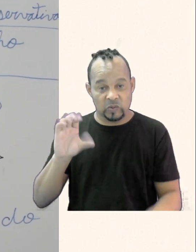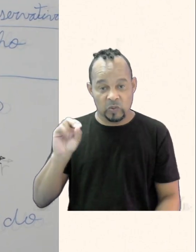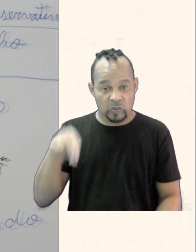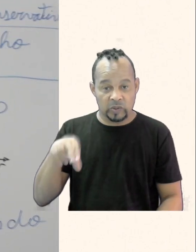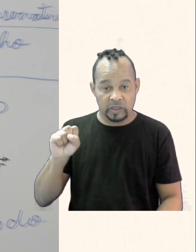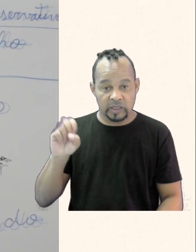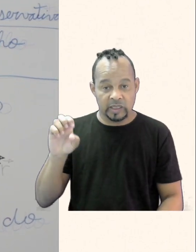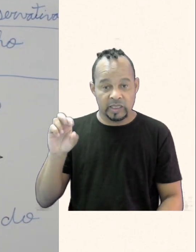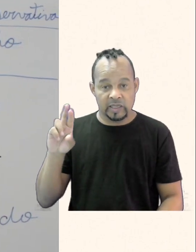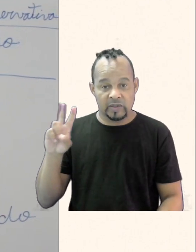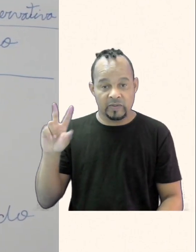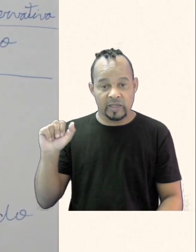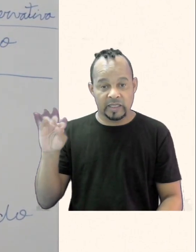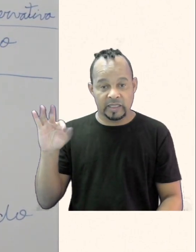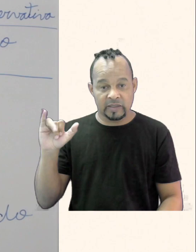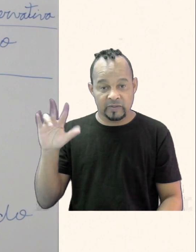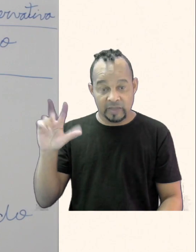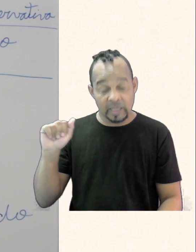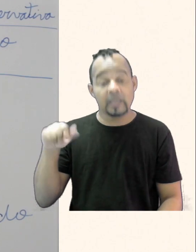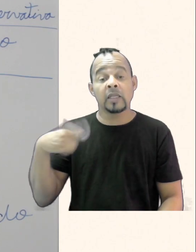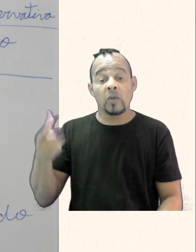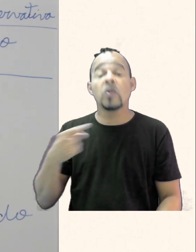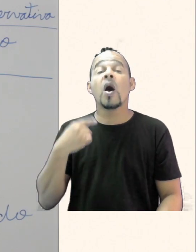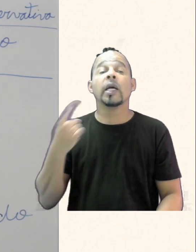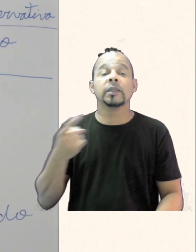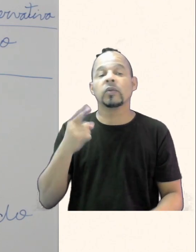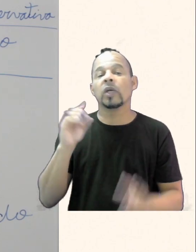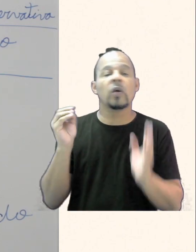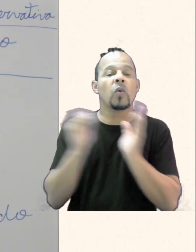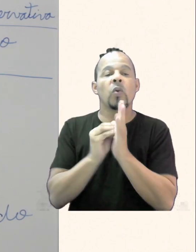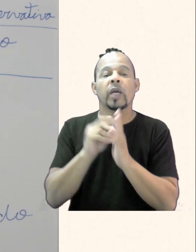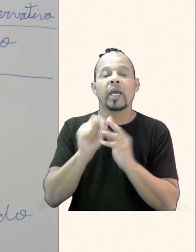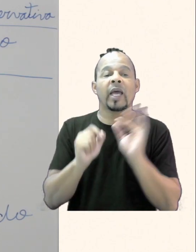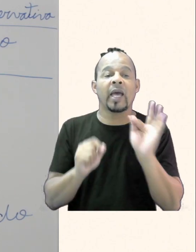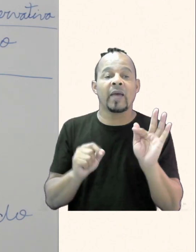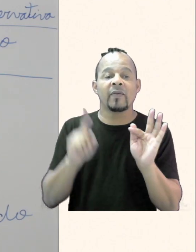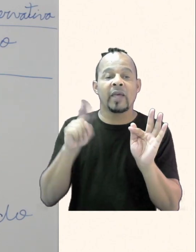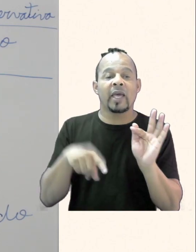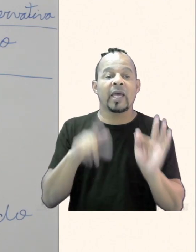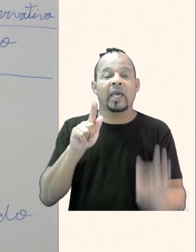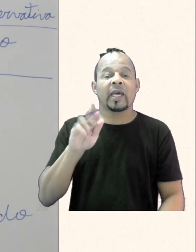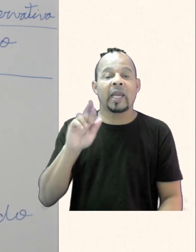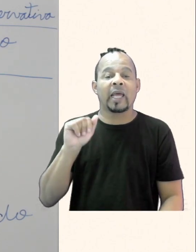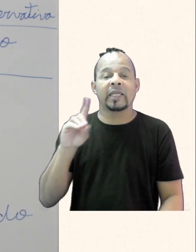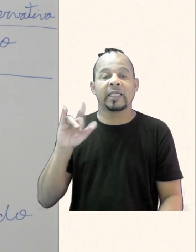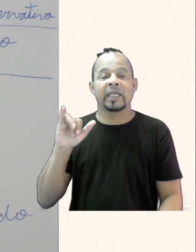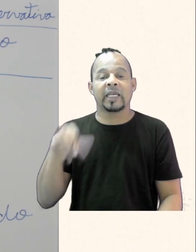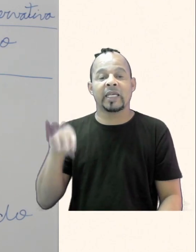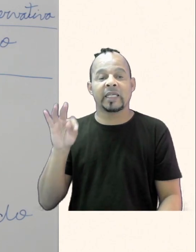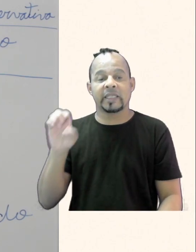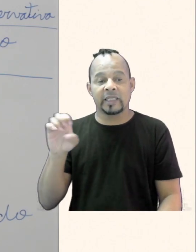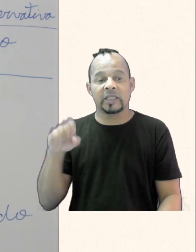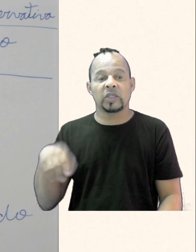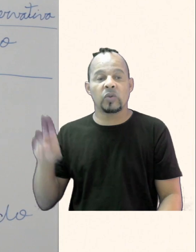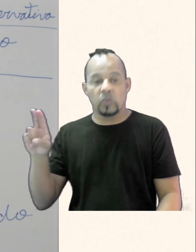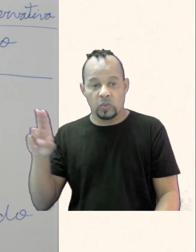escrever que f é o gradiente de U. Beleza? Ou